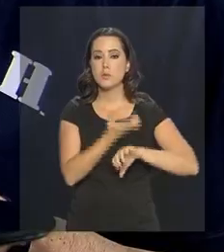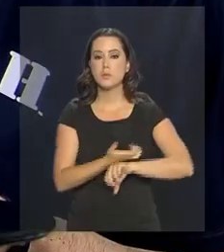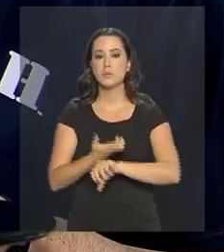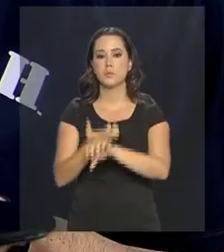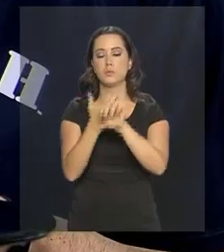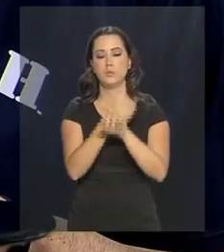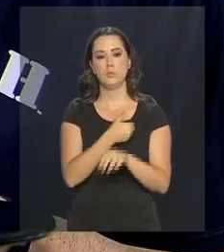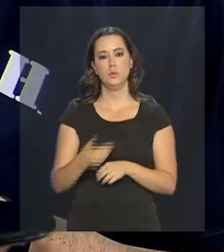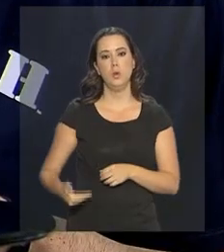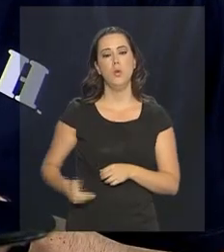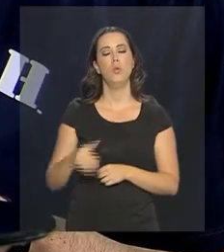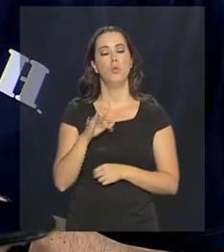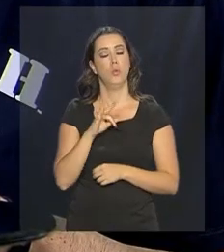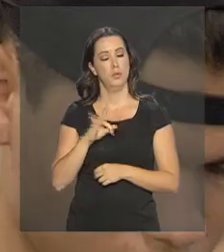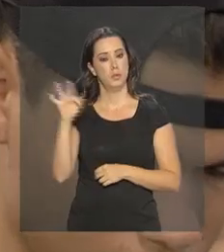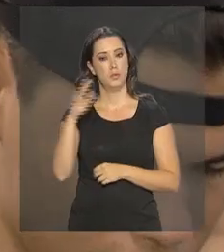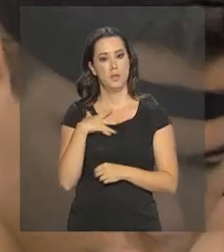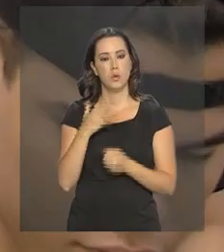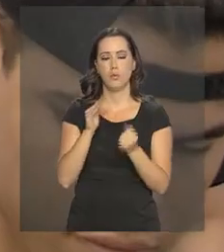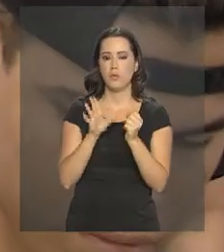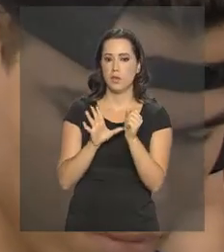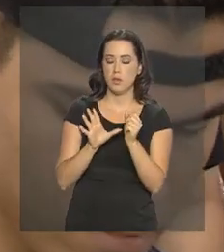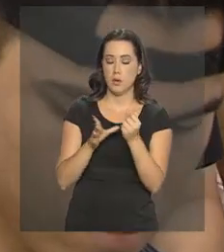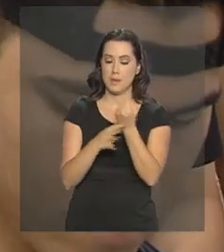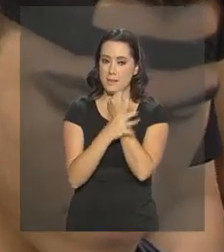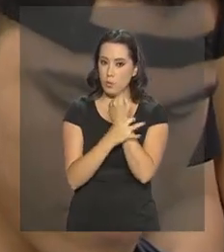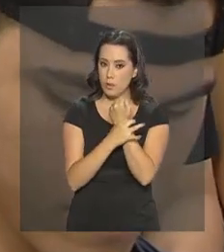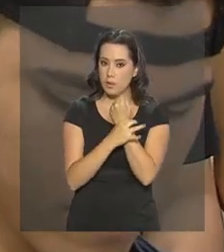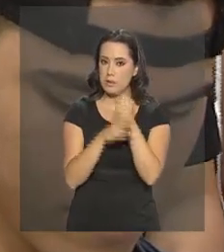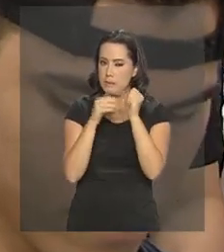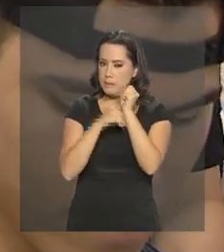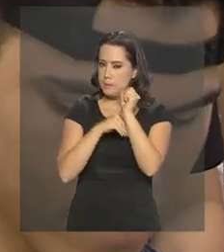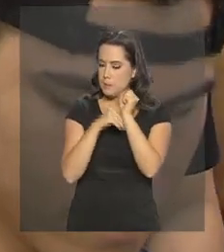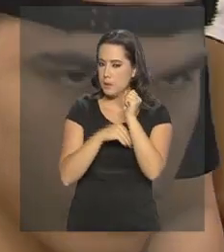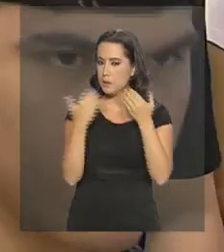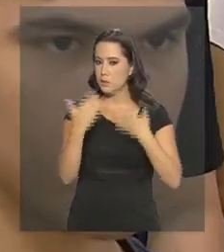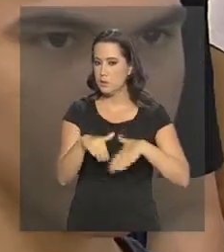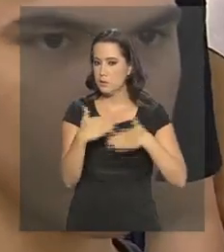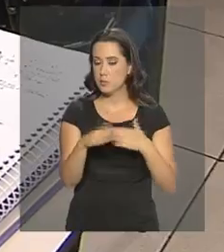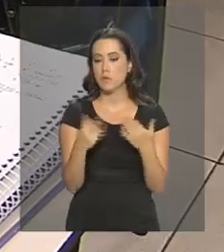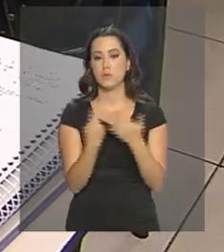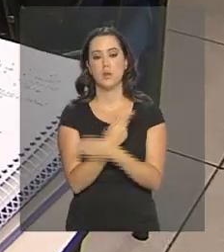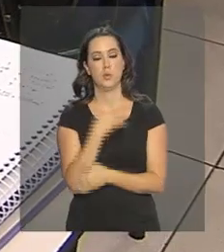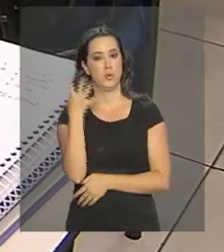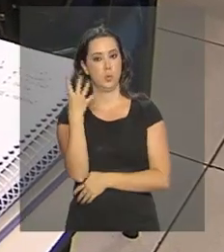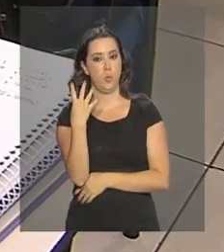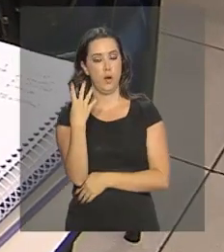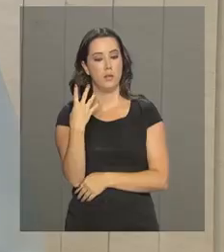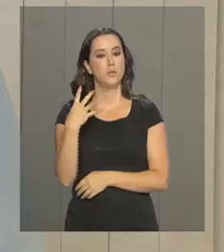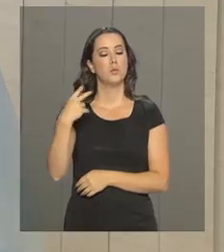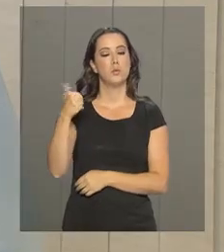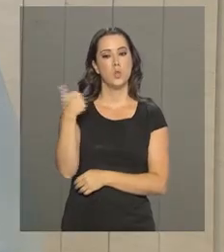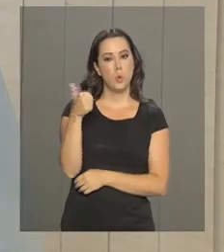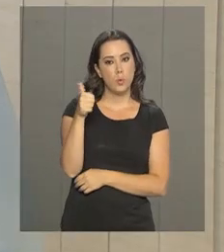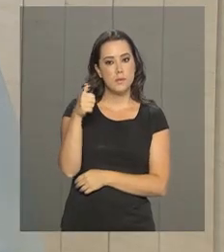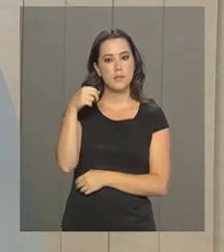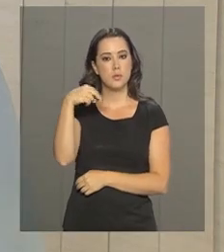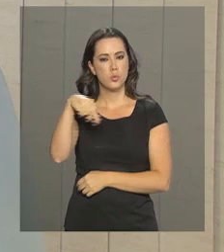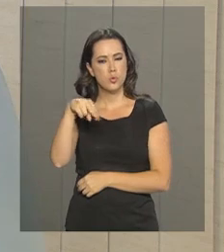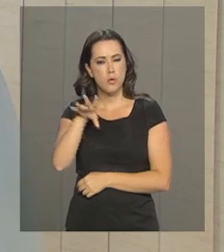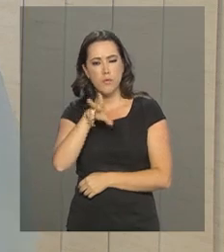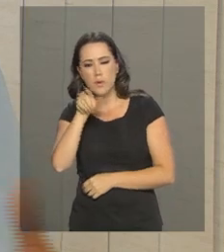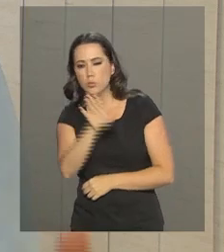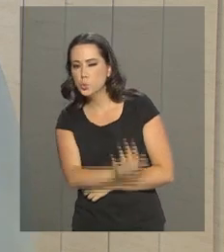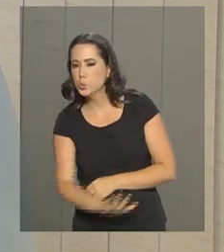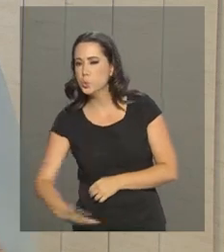eo sigilo das provas que serão realizadas nos dias 4 e 11 de novembro em todo o país todas as medidas